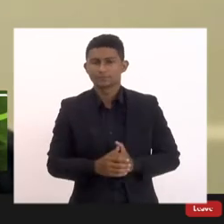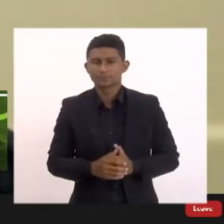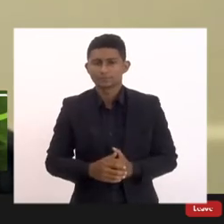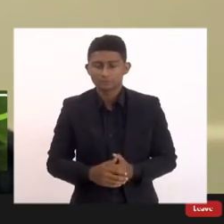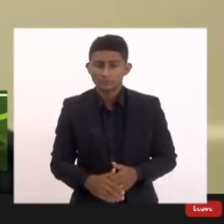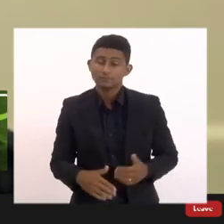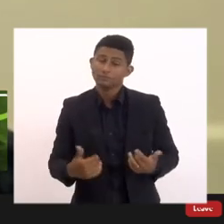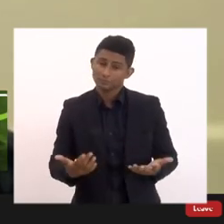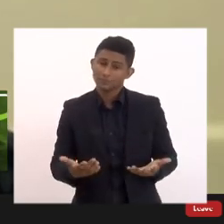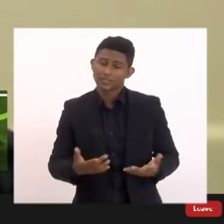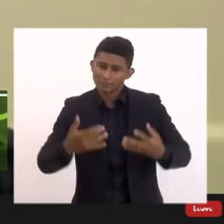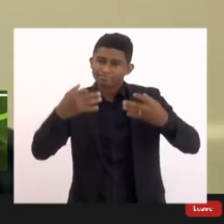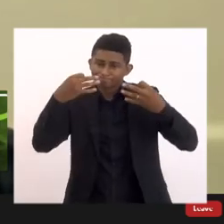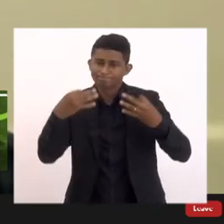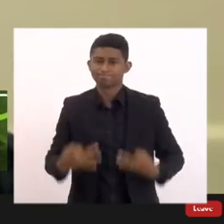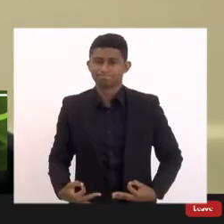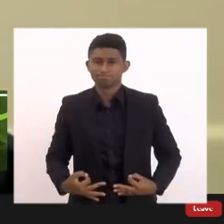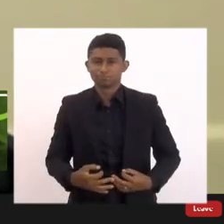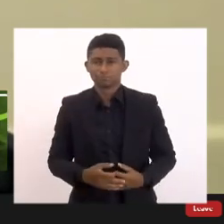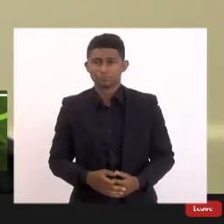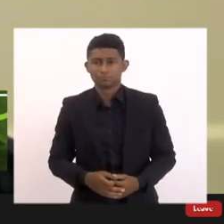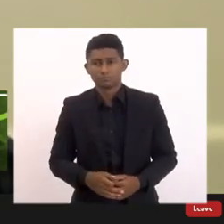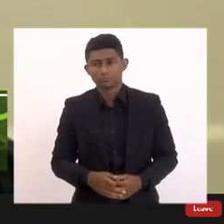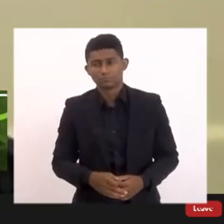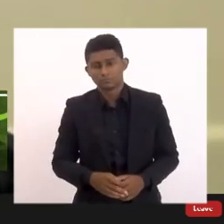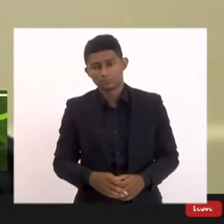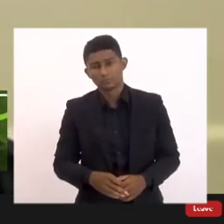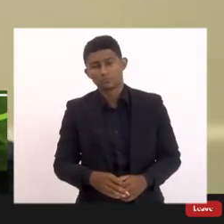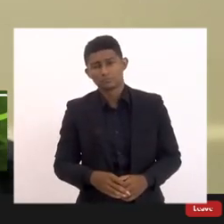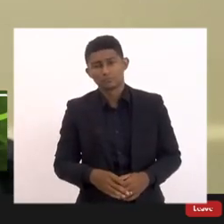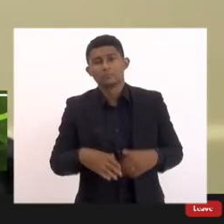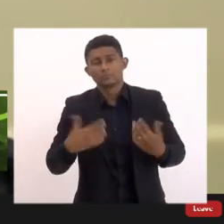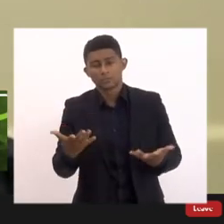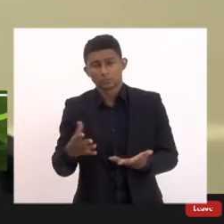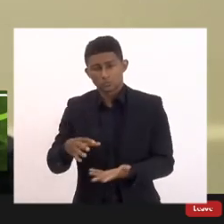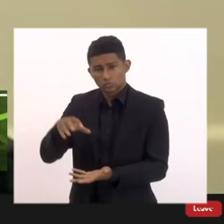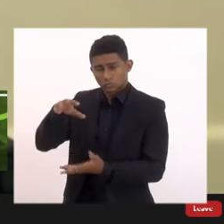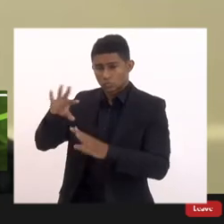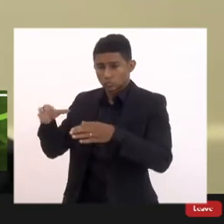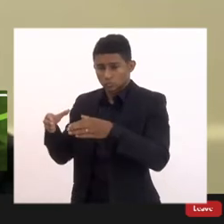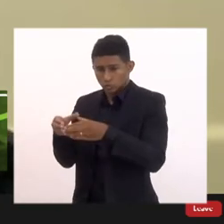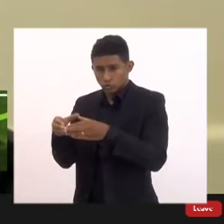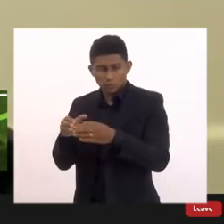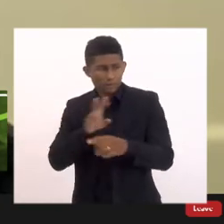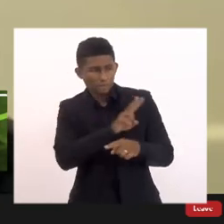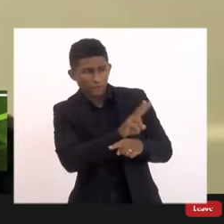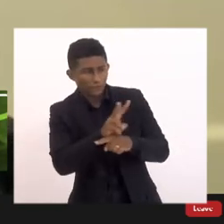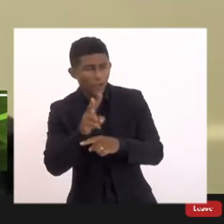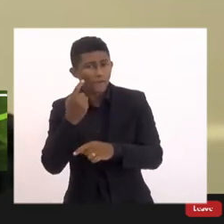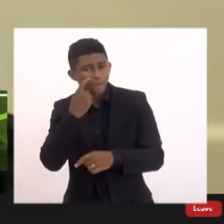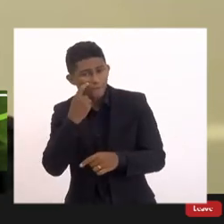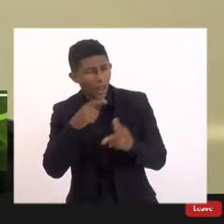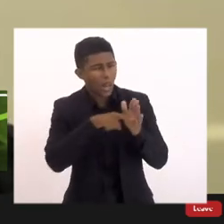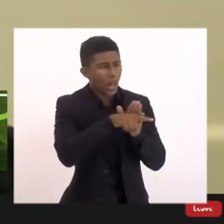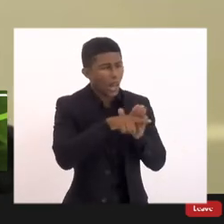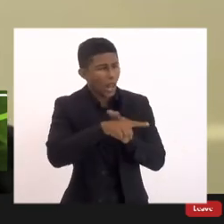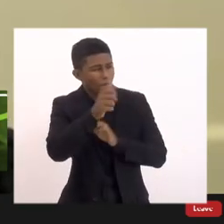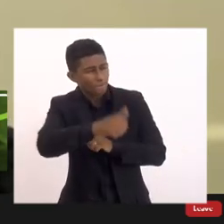Esse é o procedimento correto. Entendeu? Então, se pode, sim. Aí a equipe de vigilância vai avaliar, como eu falei no início,